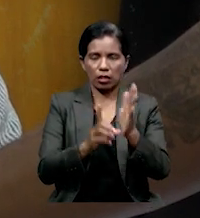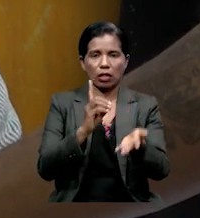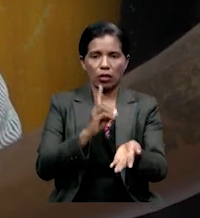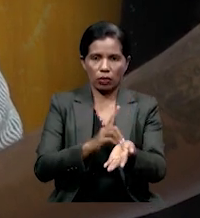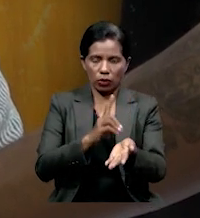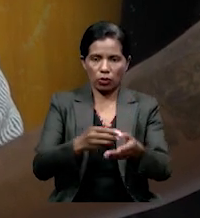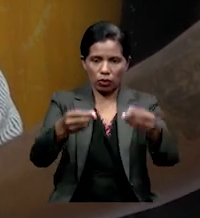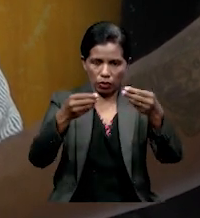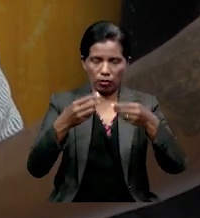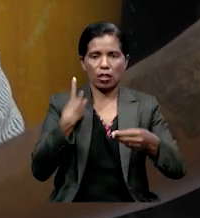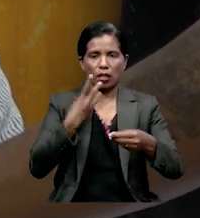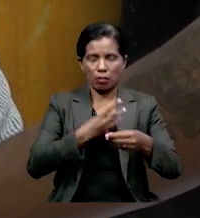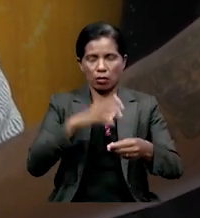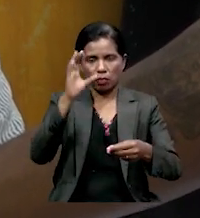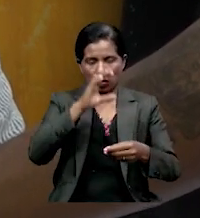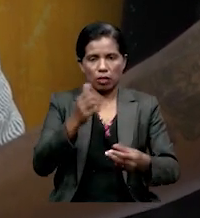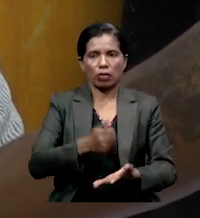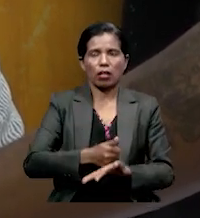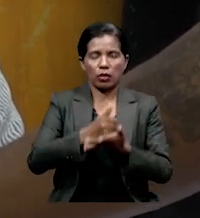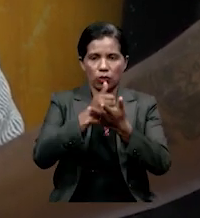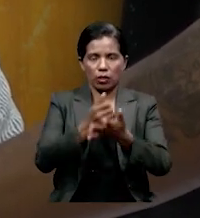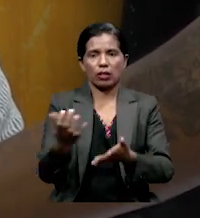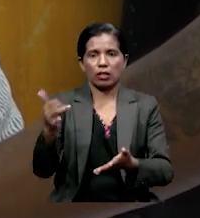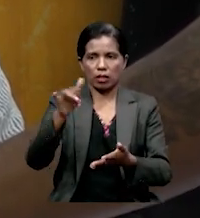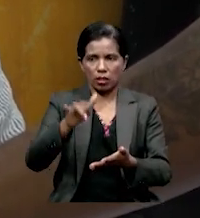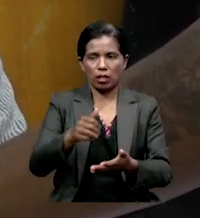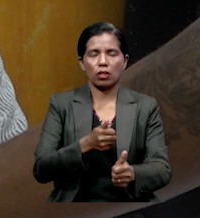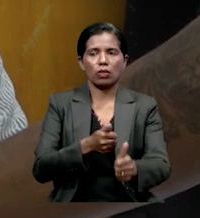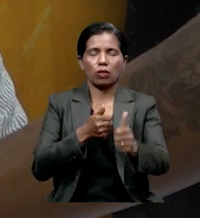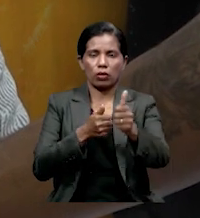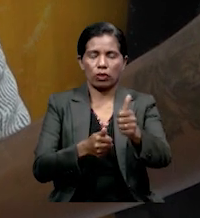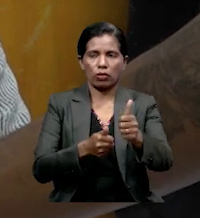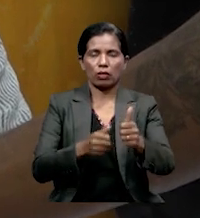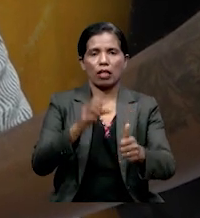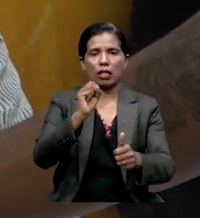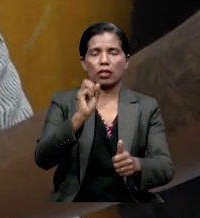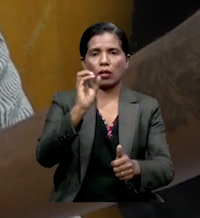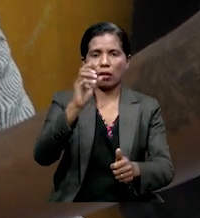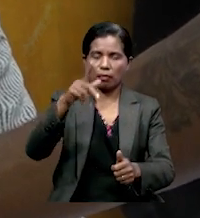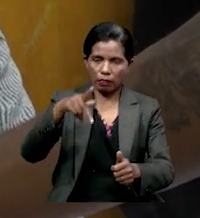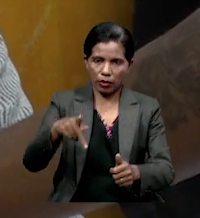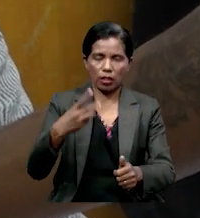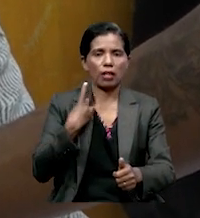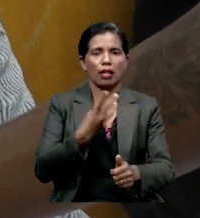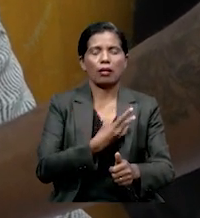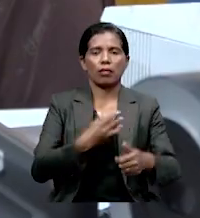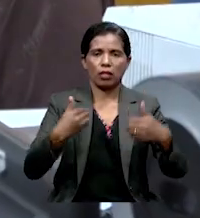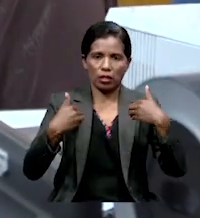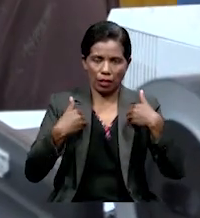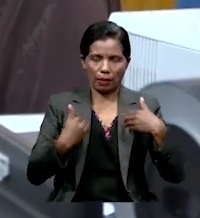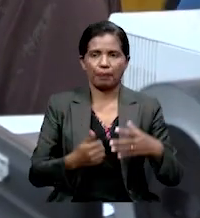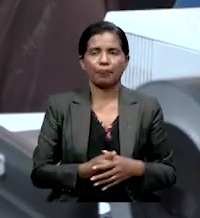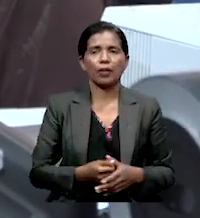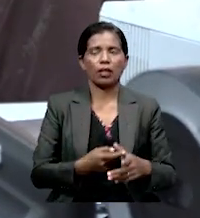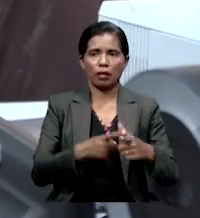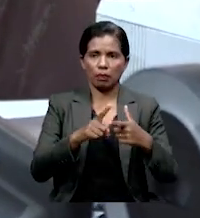mi identifica a tubel halo atendimento basira, tuir sopi neve maka a mi iha. E